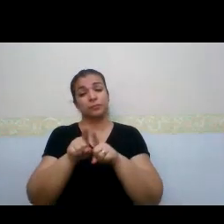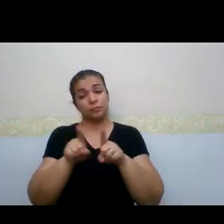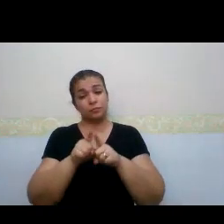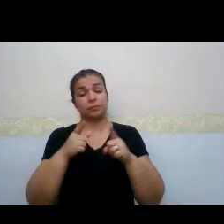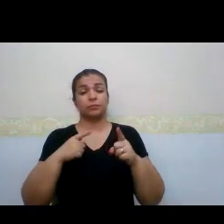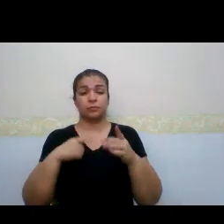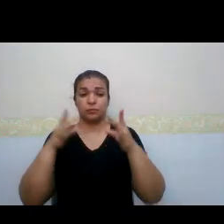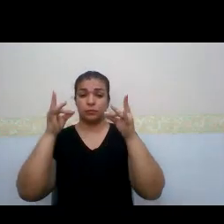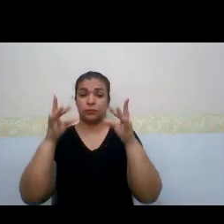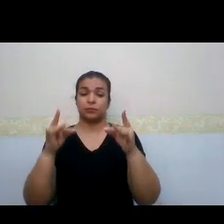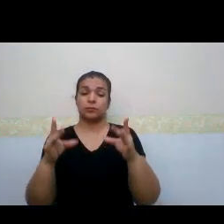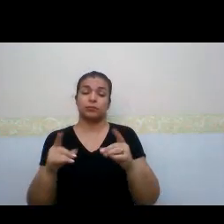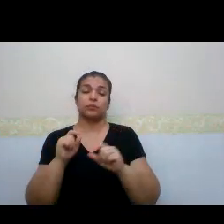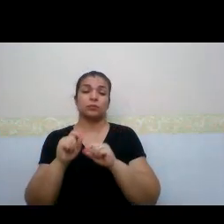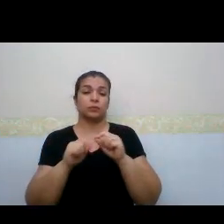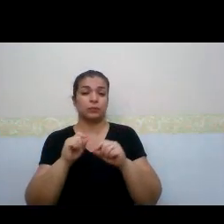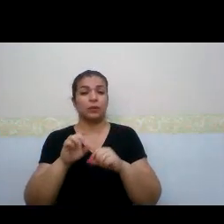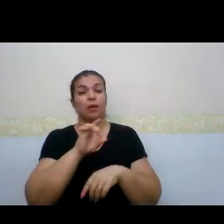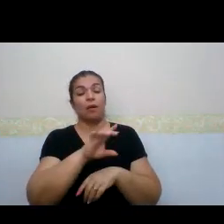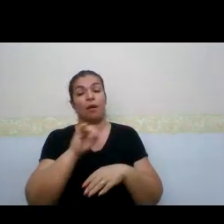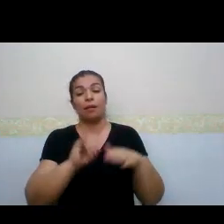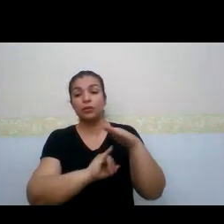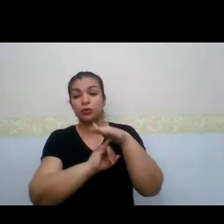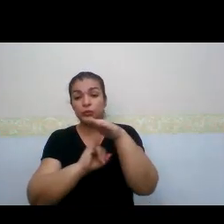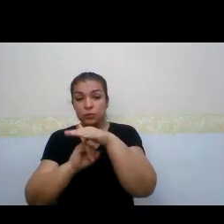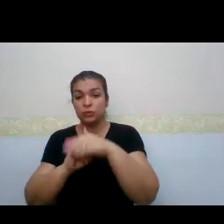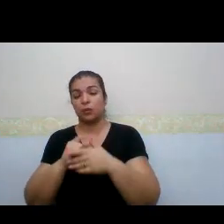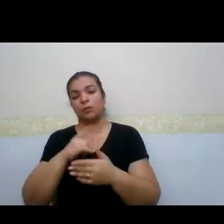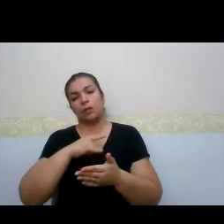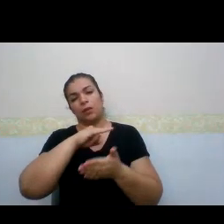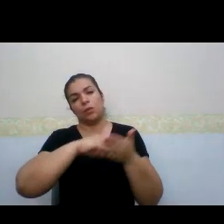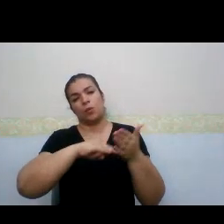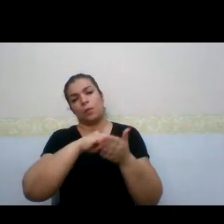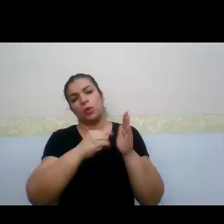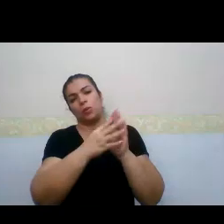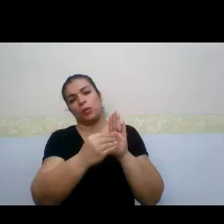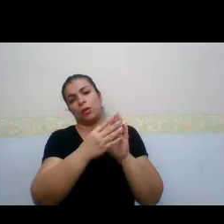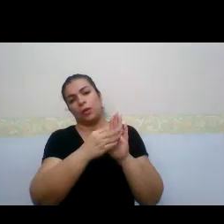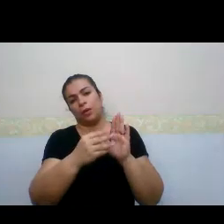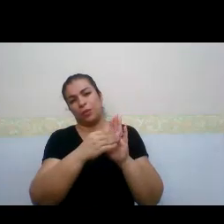viu? Cada instituição tem um documento modelo.